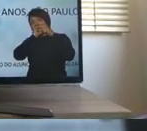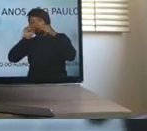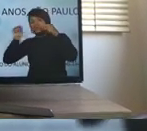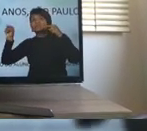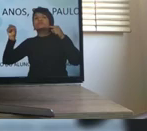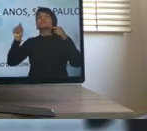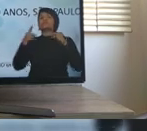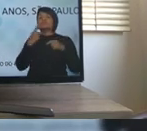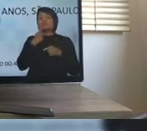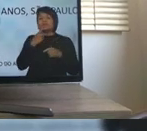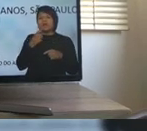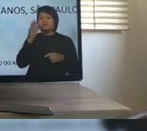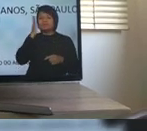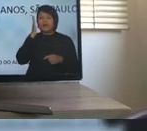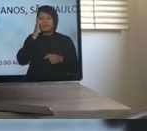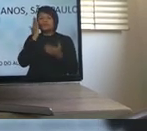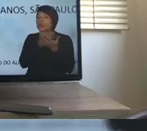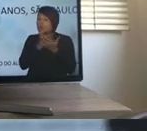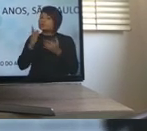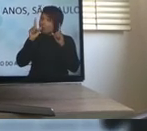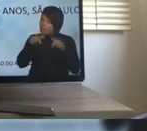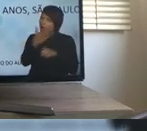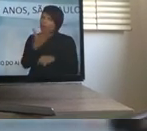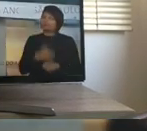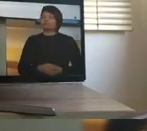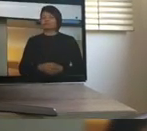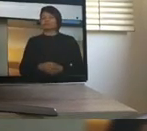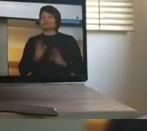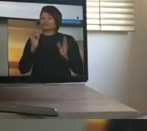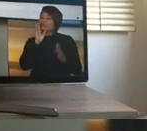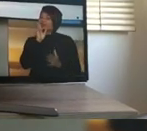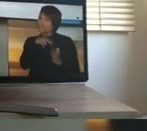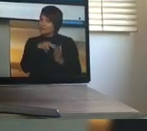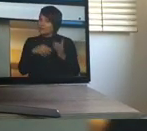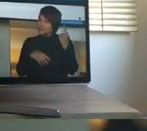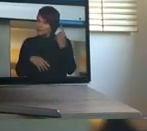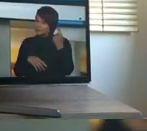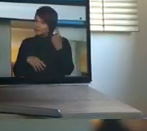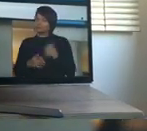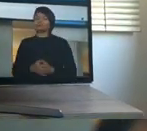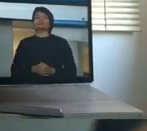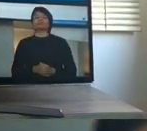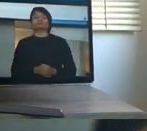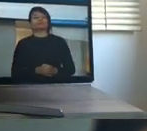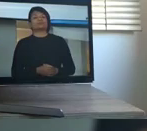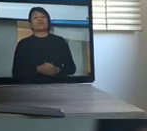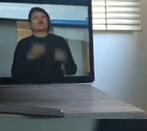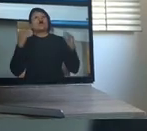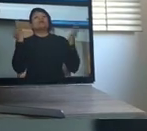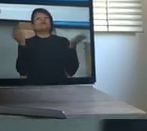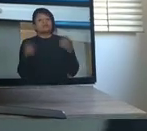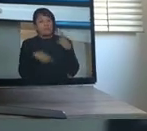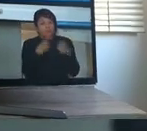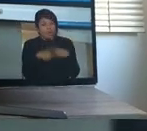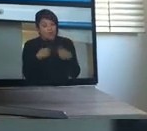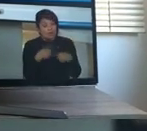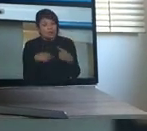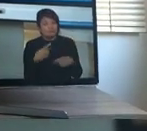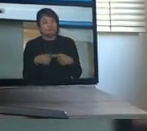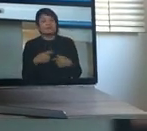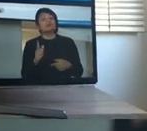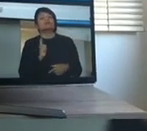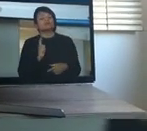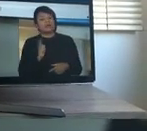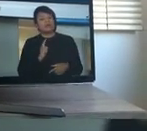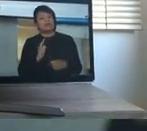Certo, pessoal? Com certeza vocês já responderam. Depois continua, aí vem a